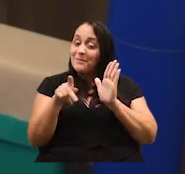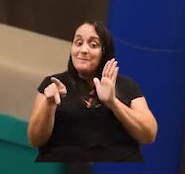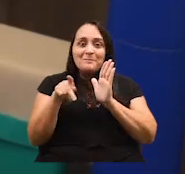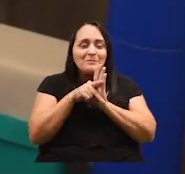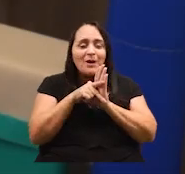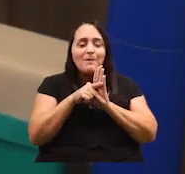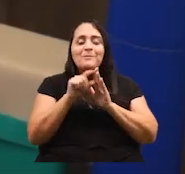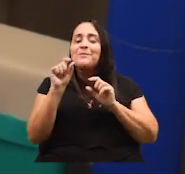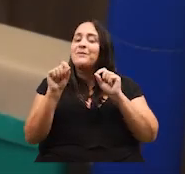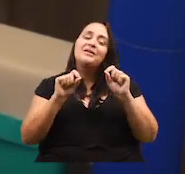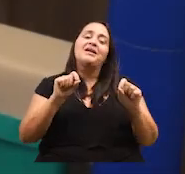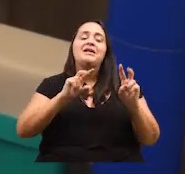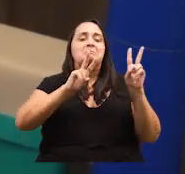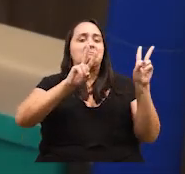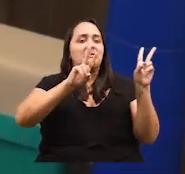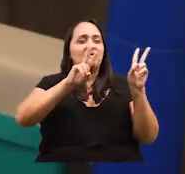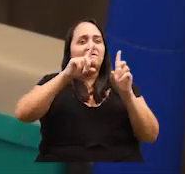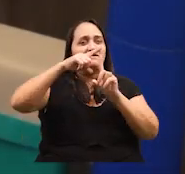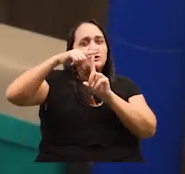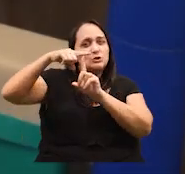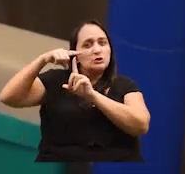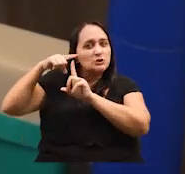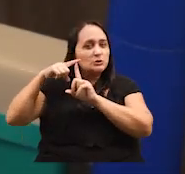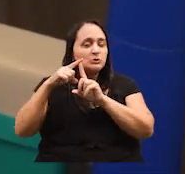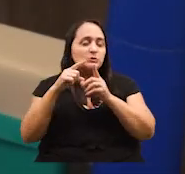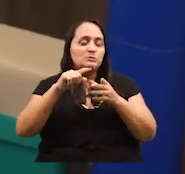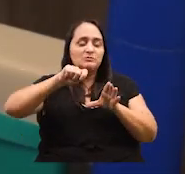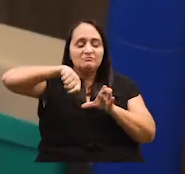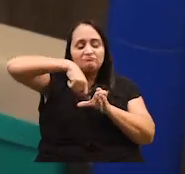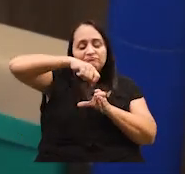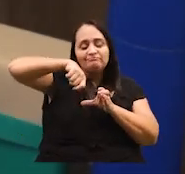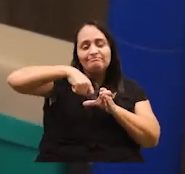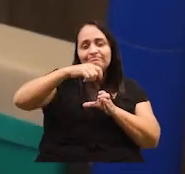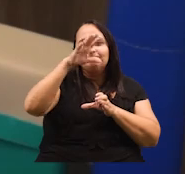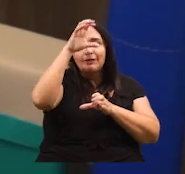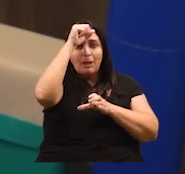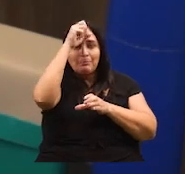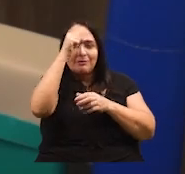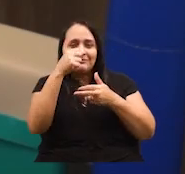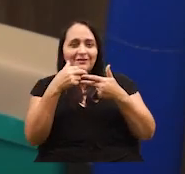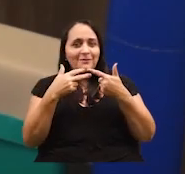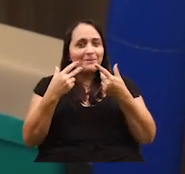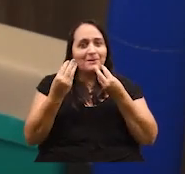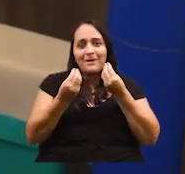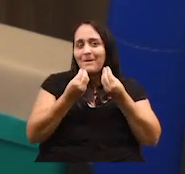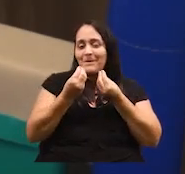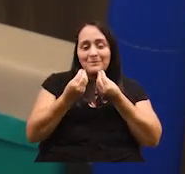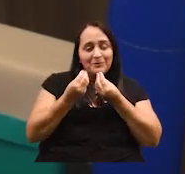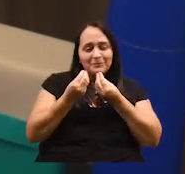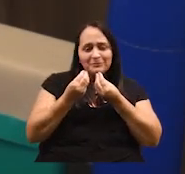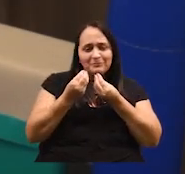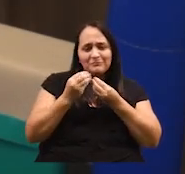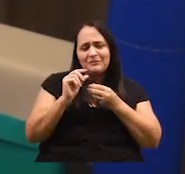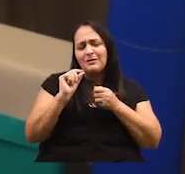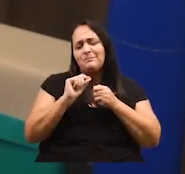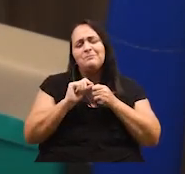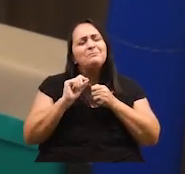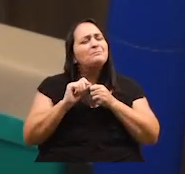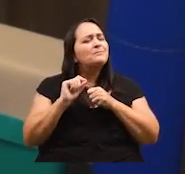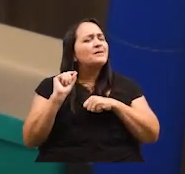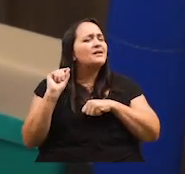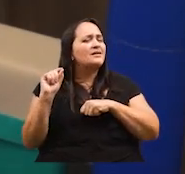aula percebendo o que é uma receita, para que serve uma receita.